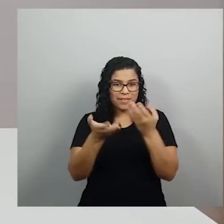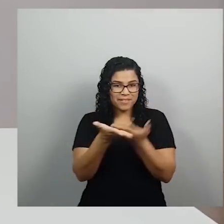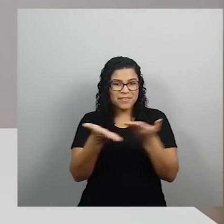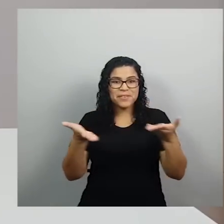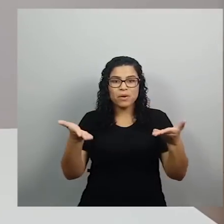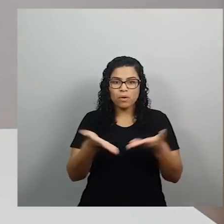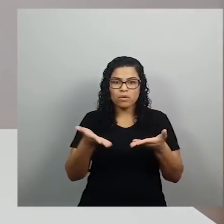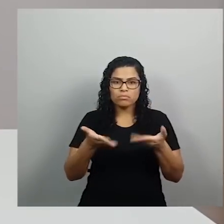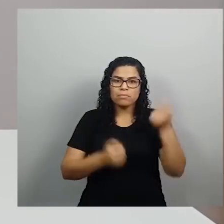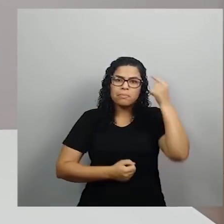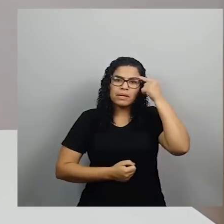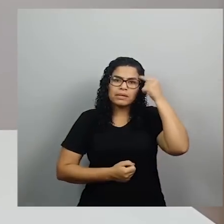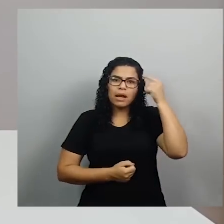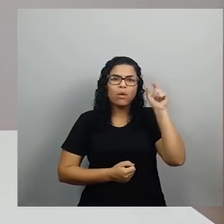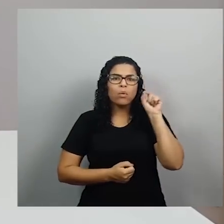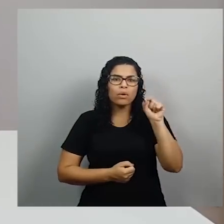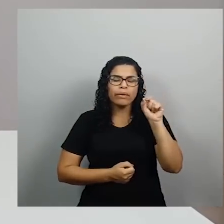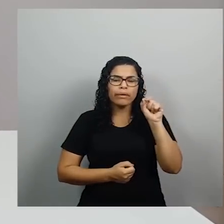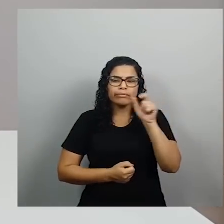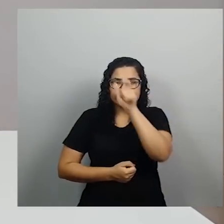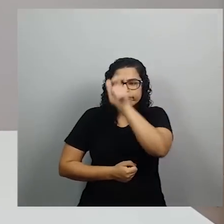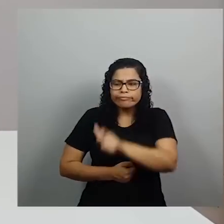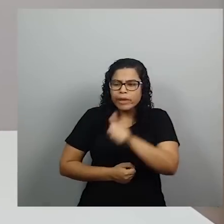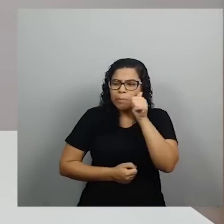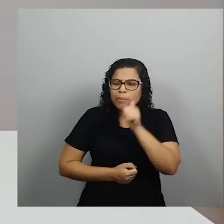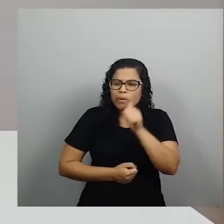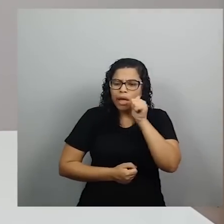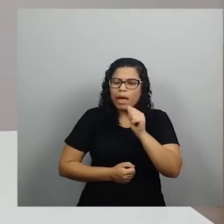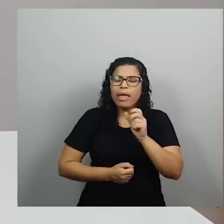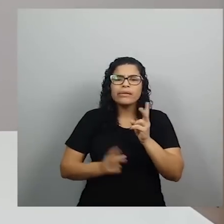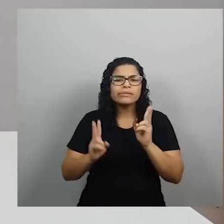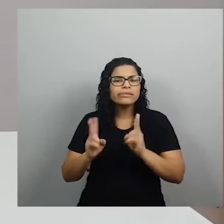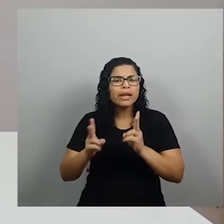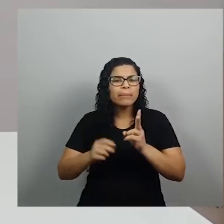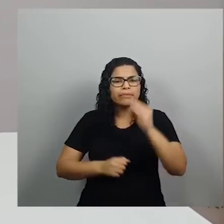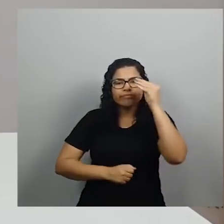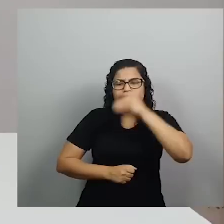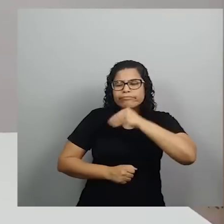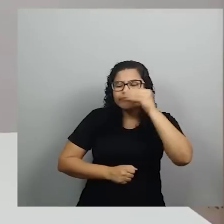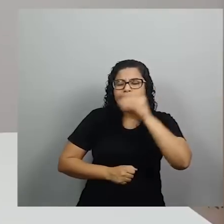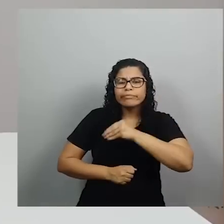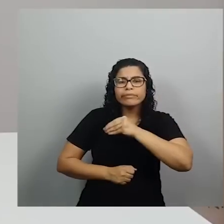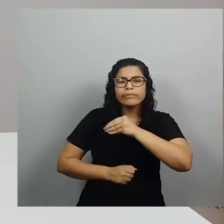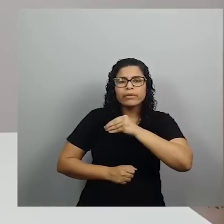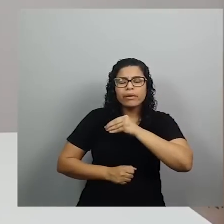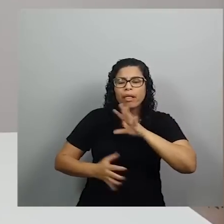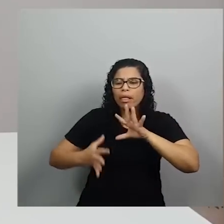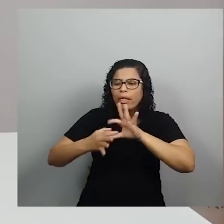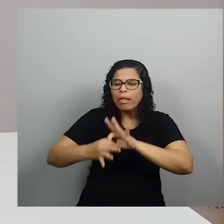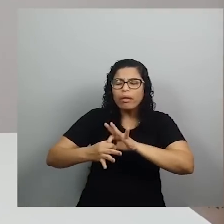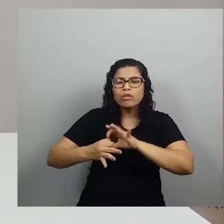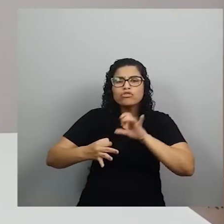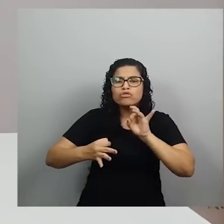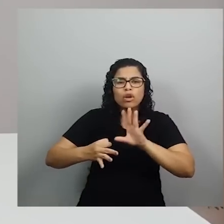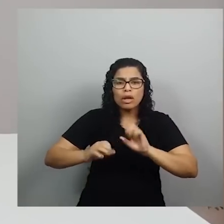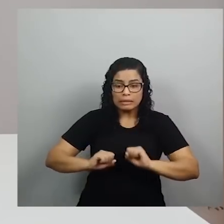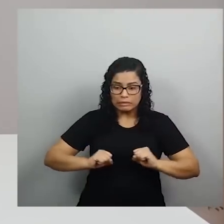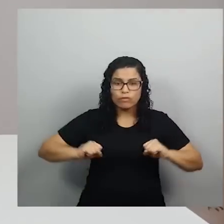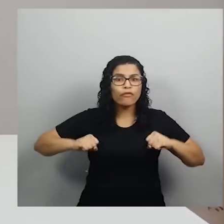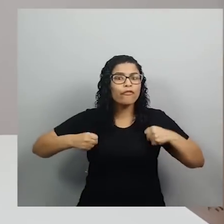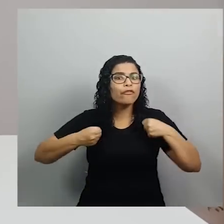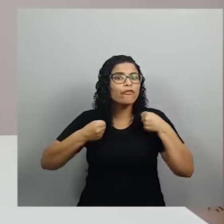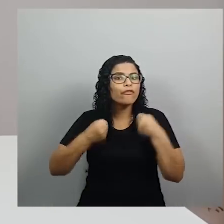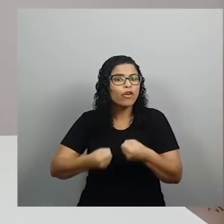podemos considerar que o mito do sexo frágil atuou como obstáculo ao consolidar a crença de que os